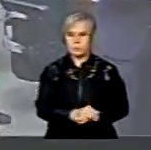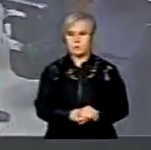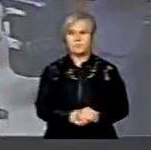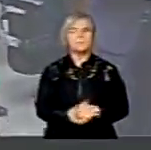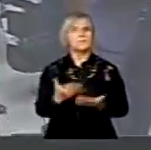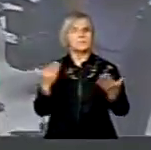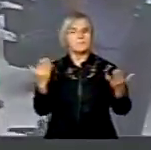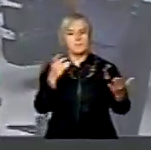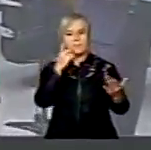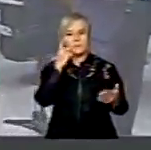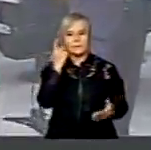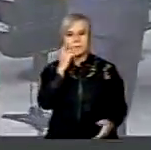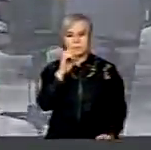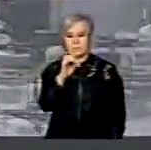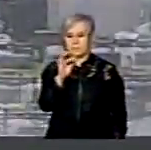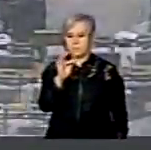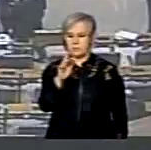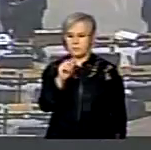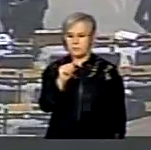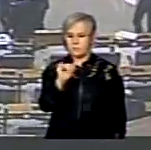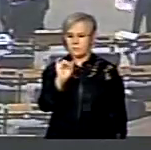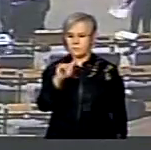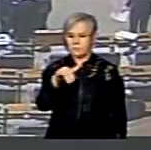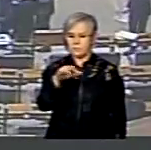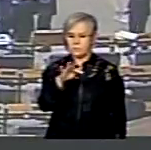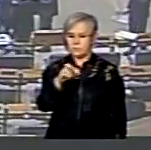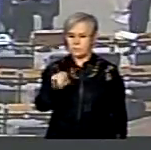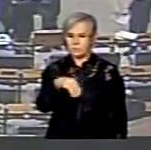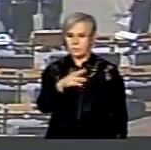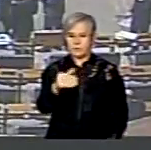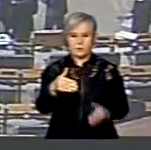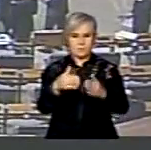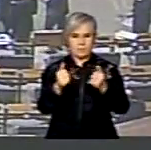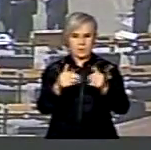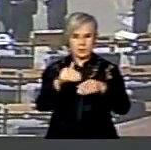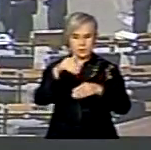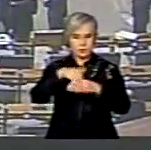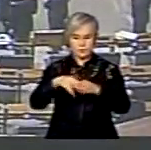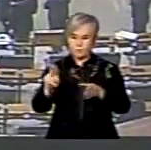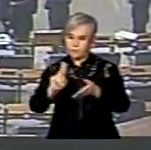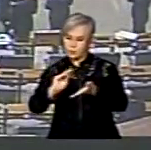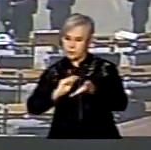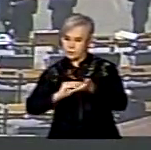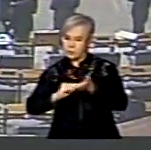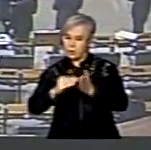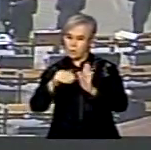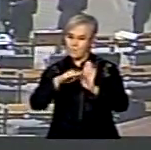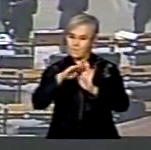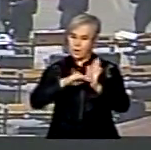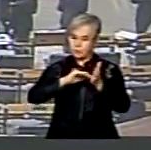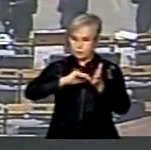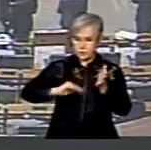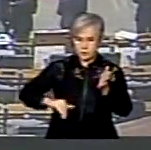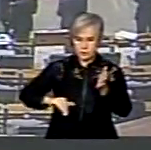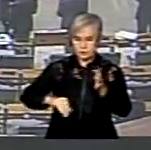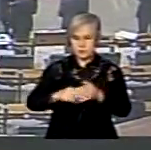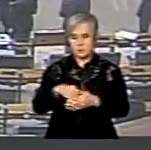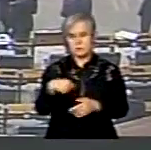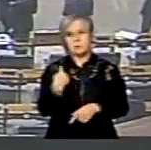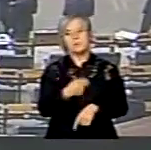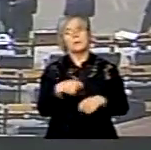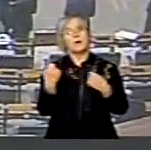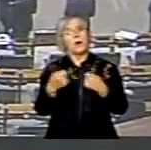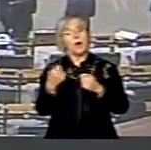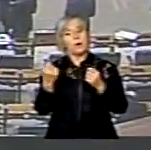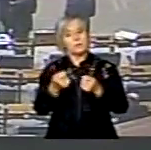agora o deputado Efraim Filho, pelo Democratas, pede votação nominal do próximo requerimento que vai ser para retirada de pauta. Entender que precisamos